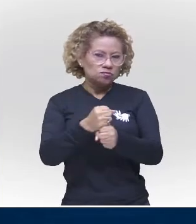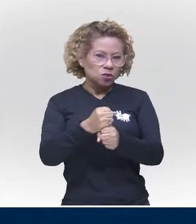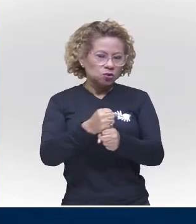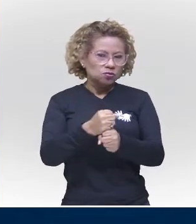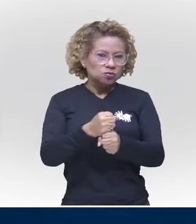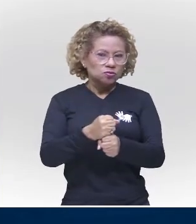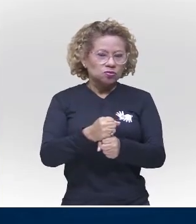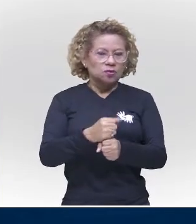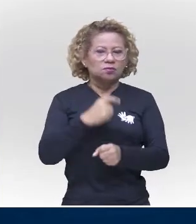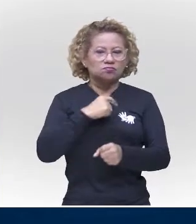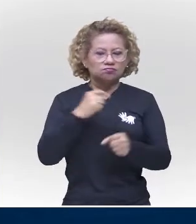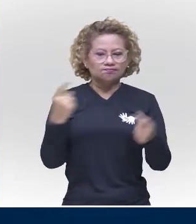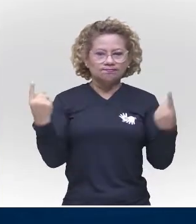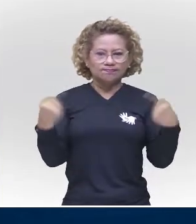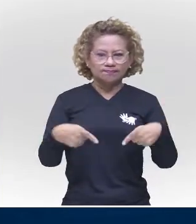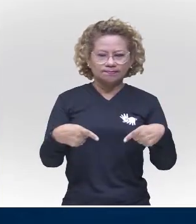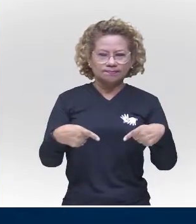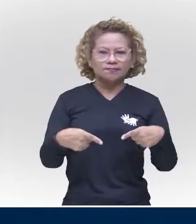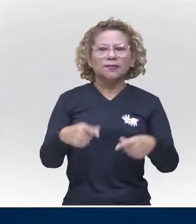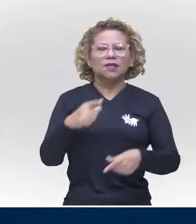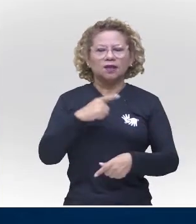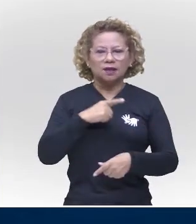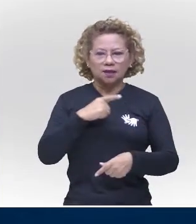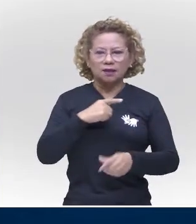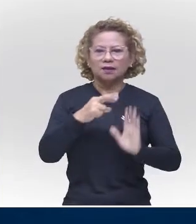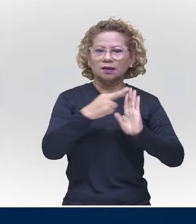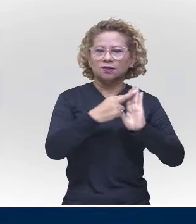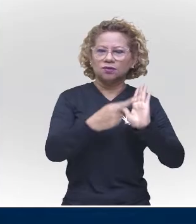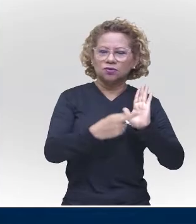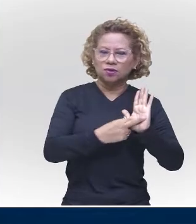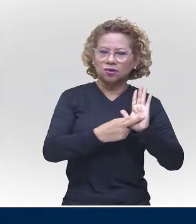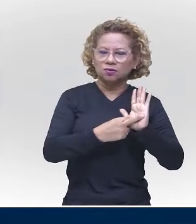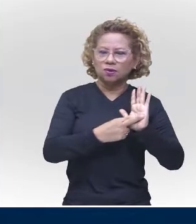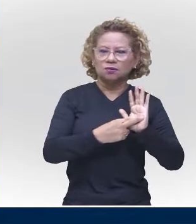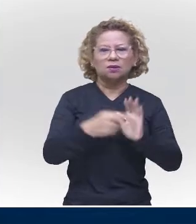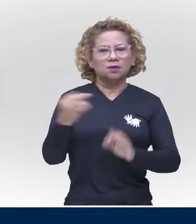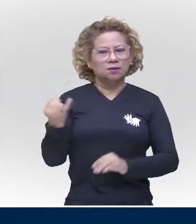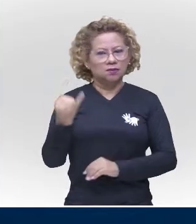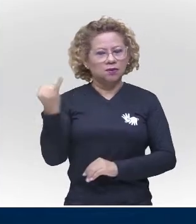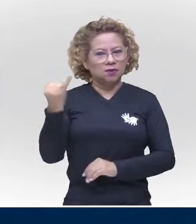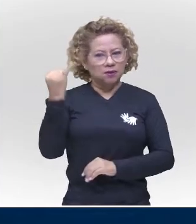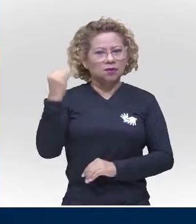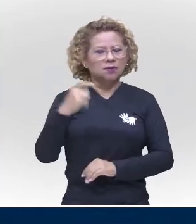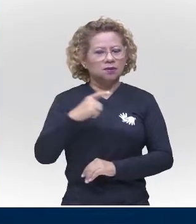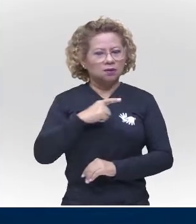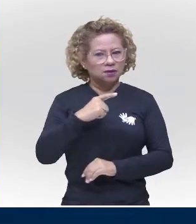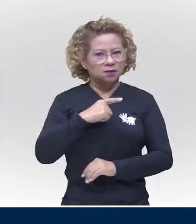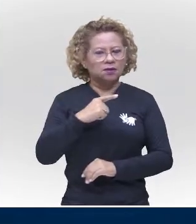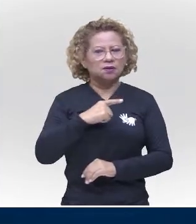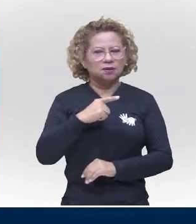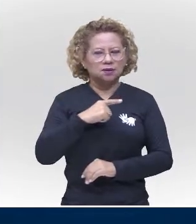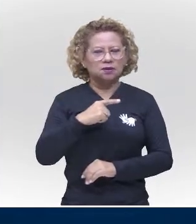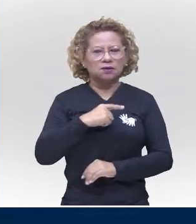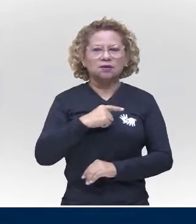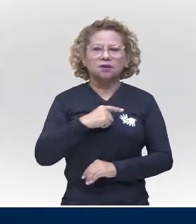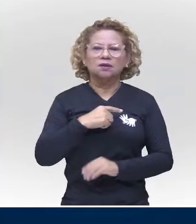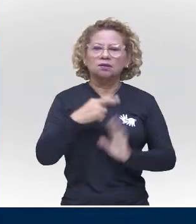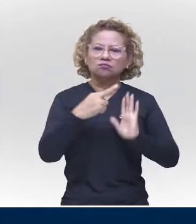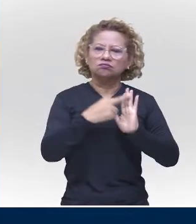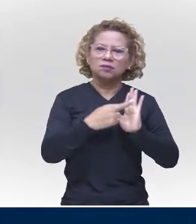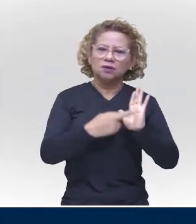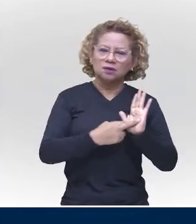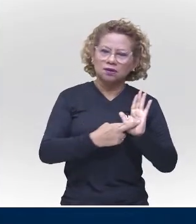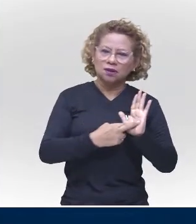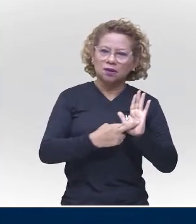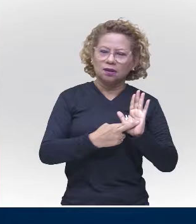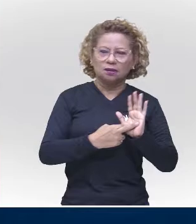caráter competitivo e possuem as suas regras oficiais, ou seja, elas possuem aí as suas confederações e